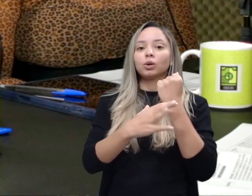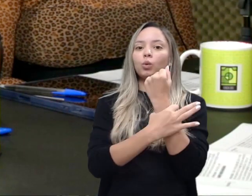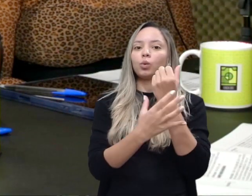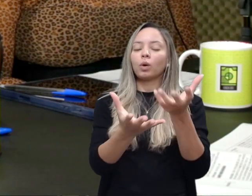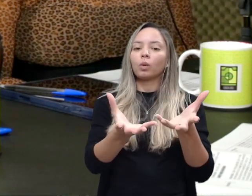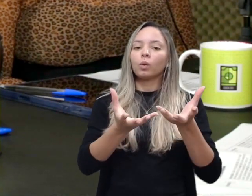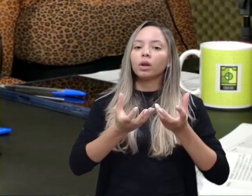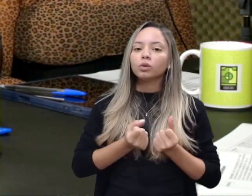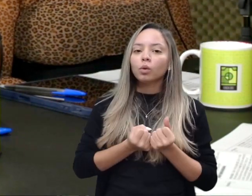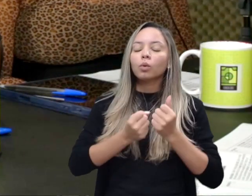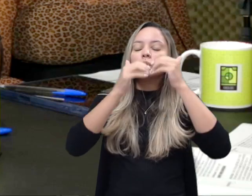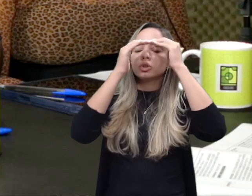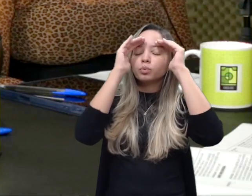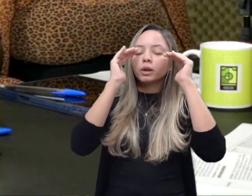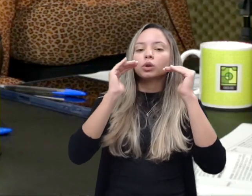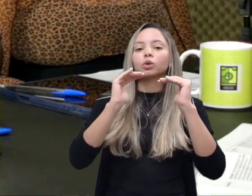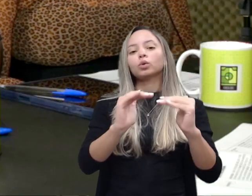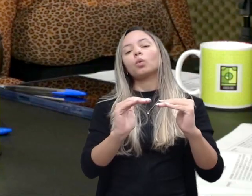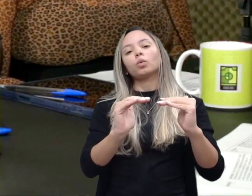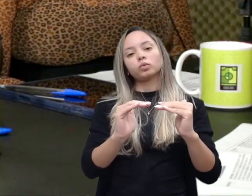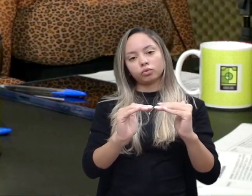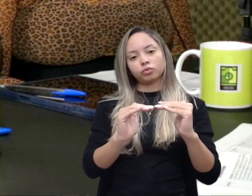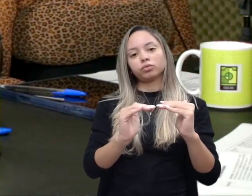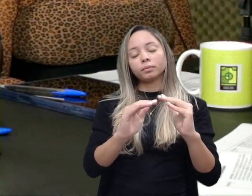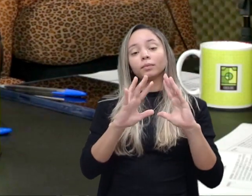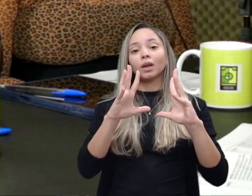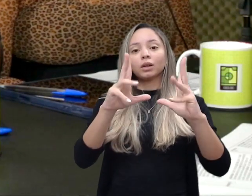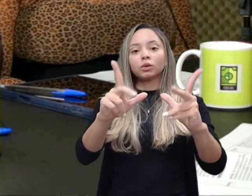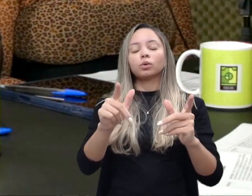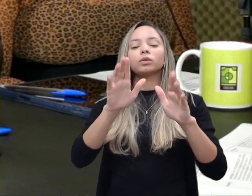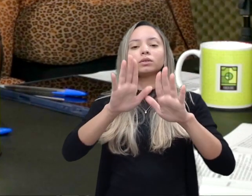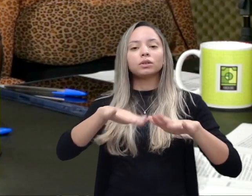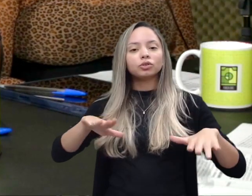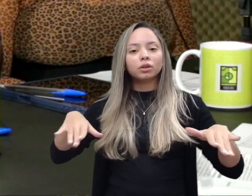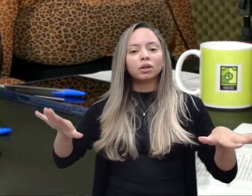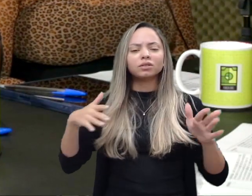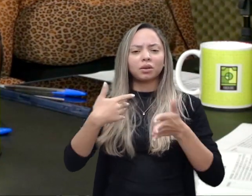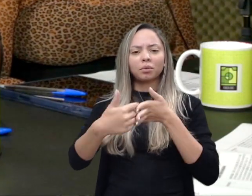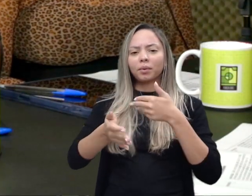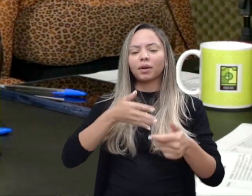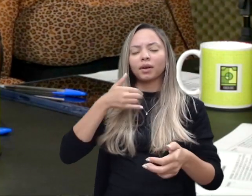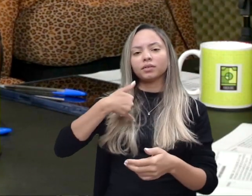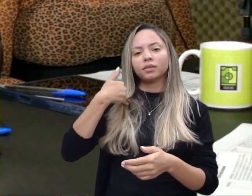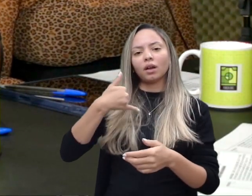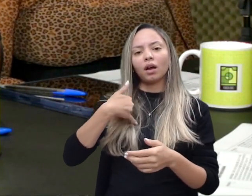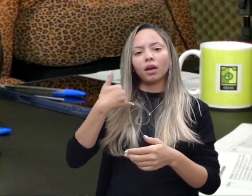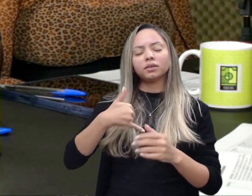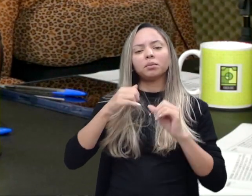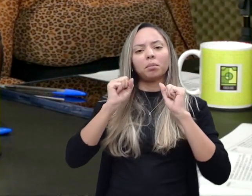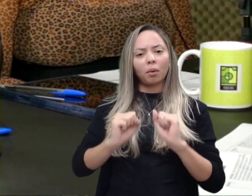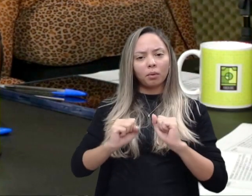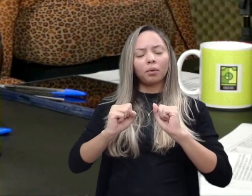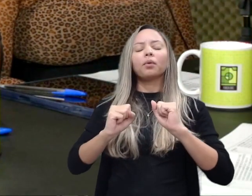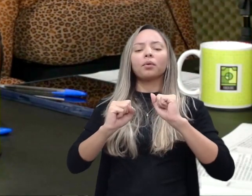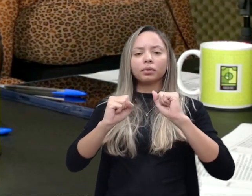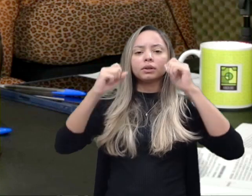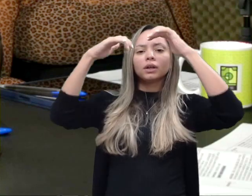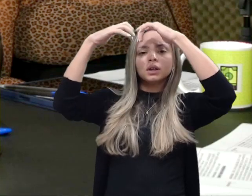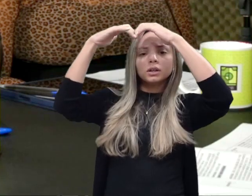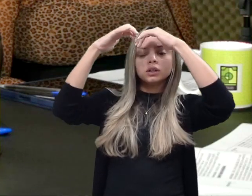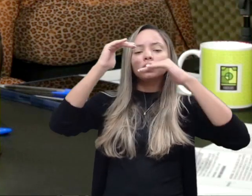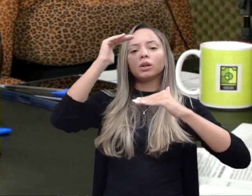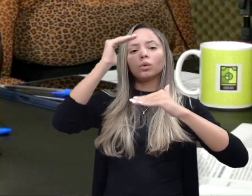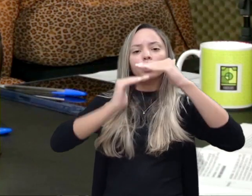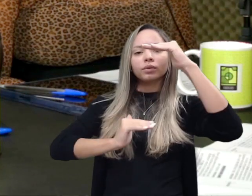acolhedor, respeitoso, para que todas as crianças em idade escolar, sejam elas crianças neurotípicas ou